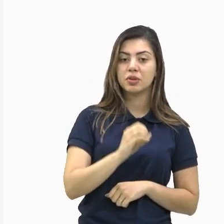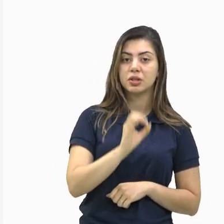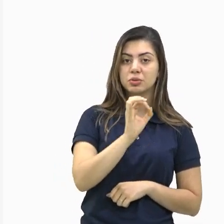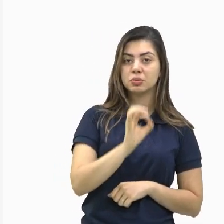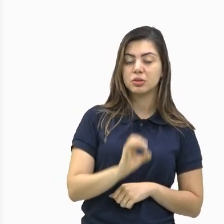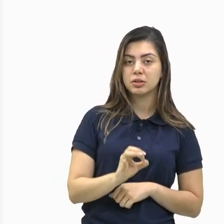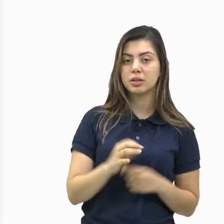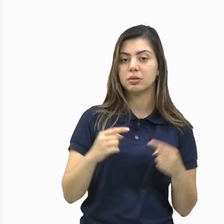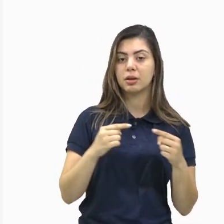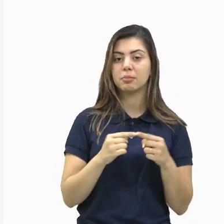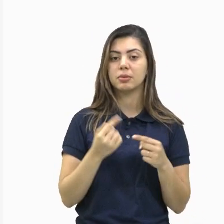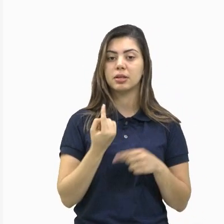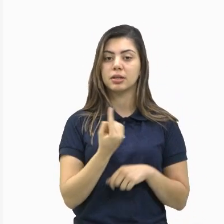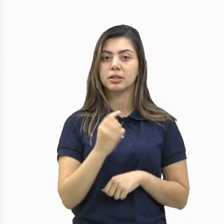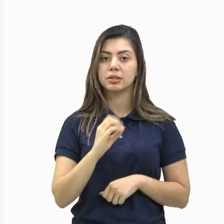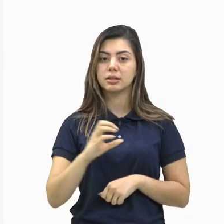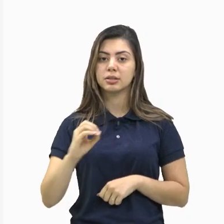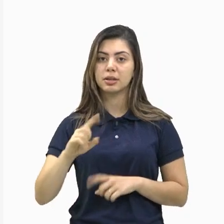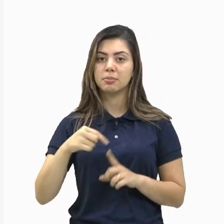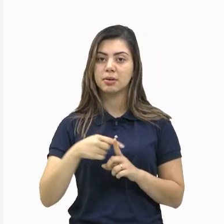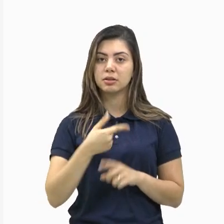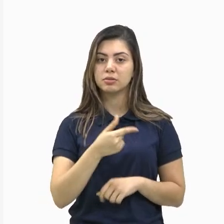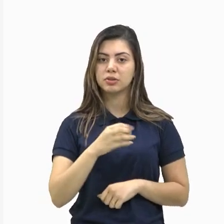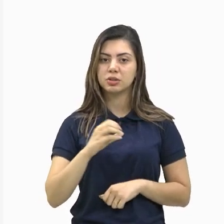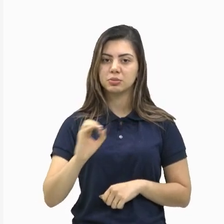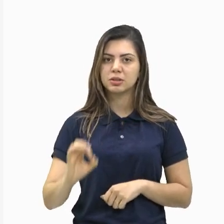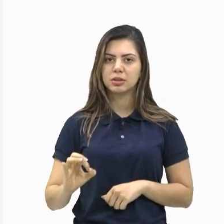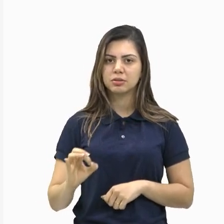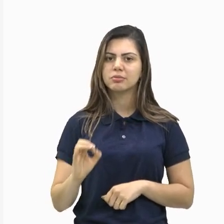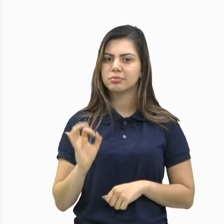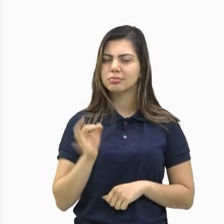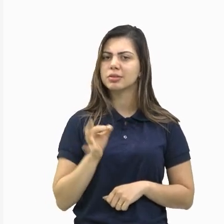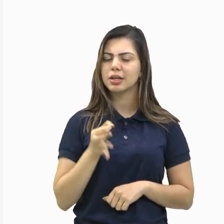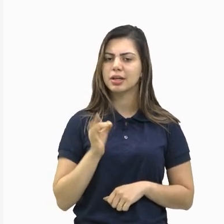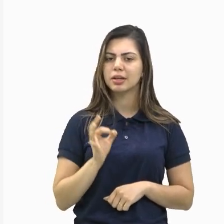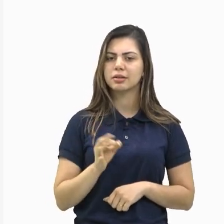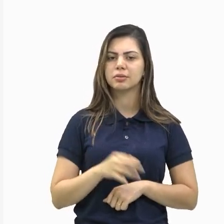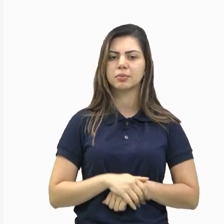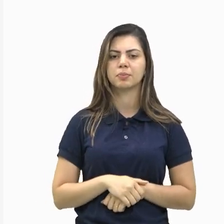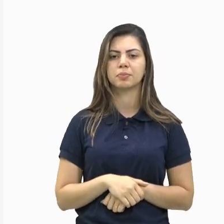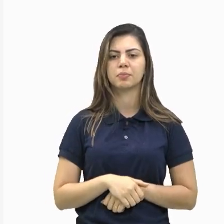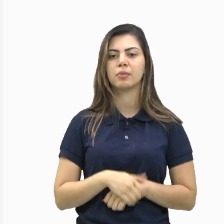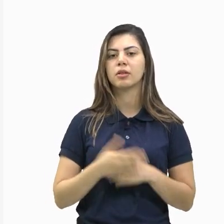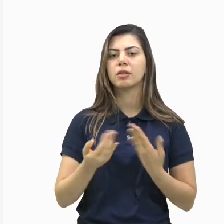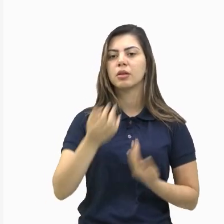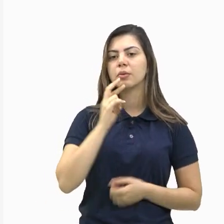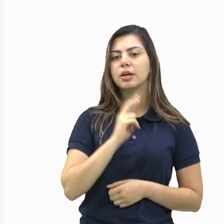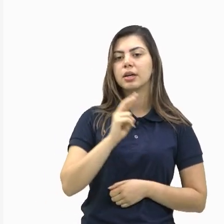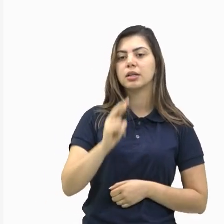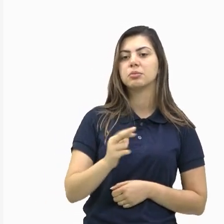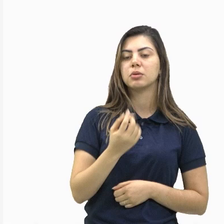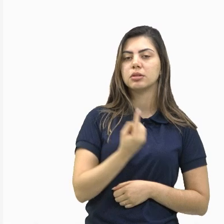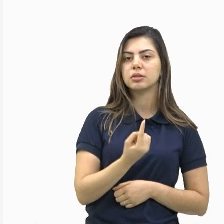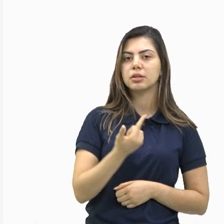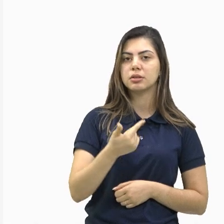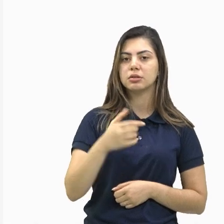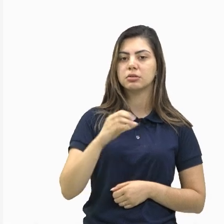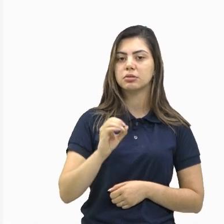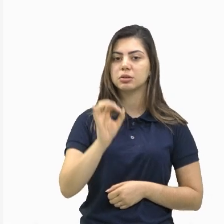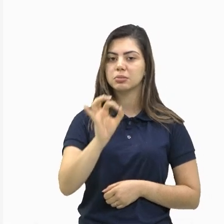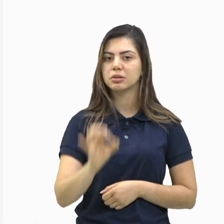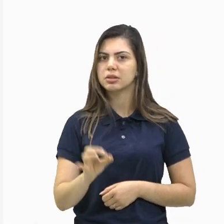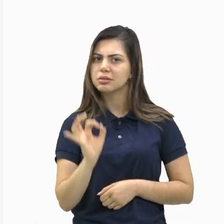mais 20%? Sim, né? Sim. E esse valor seria igual a